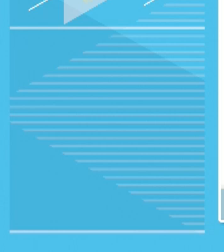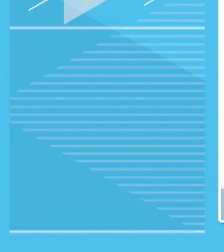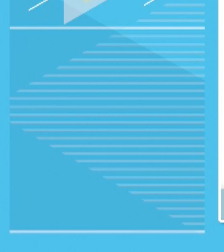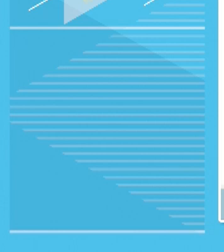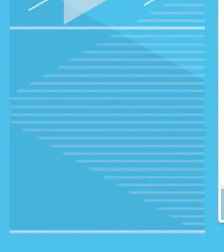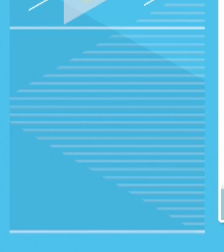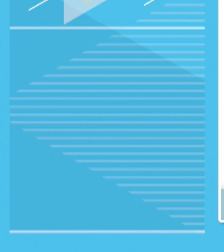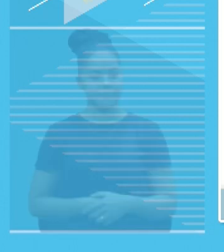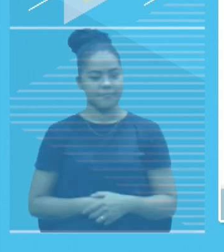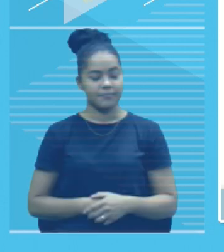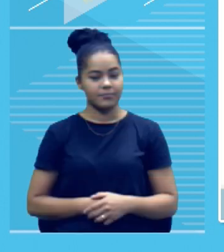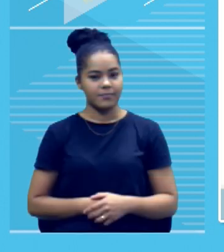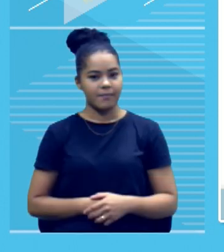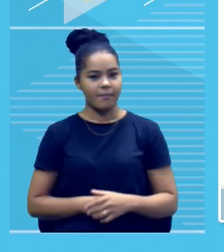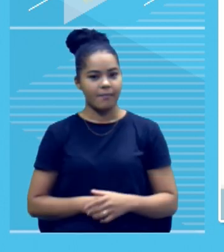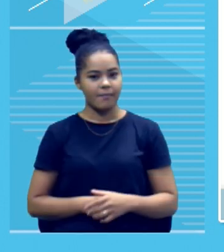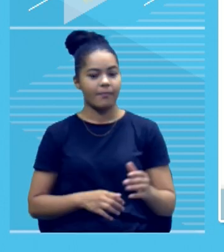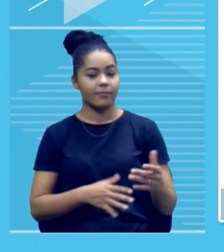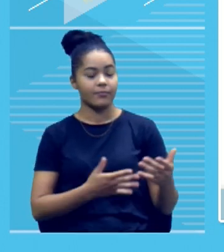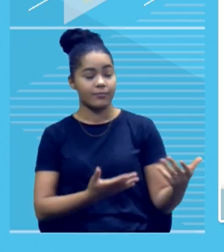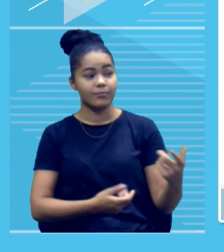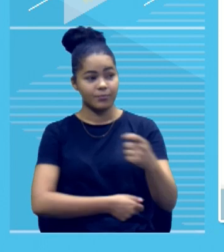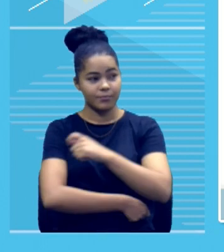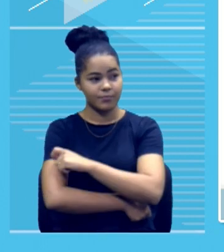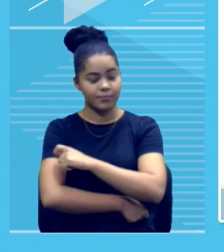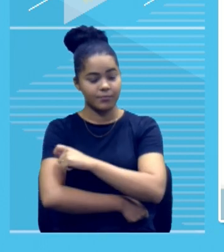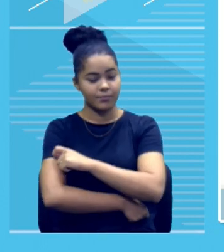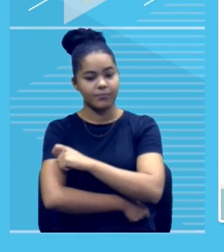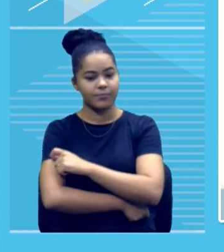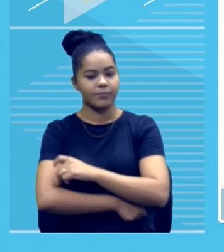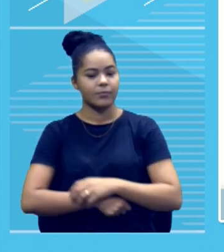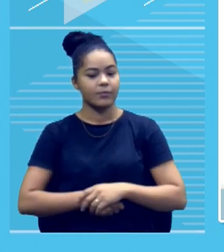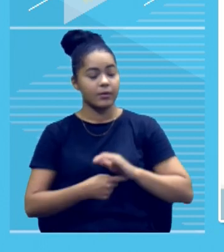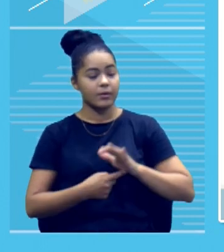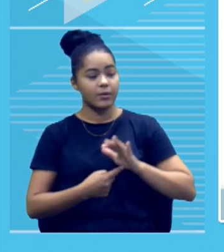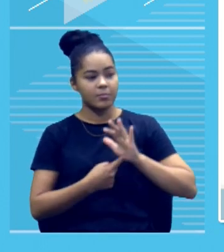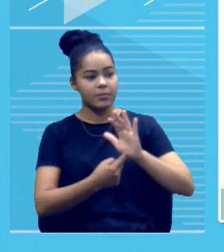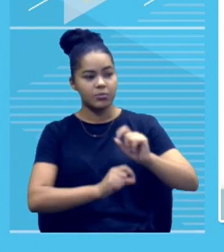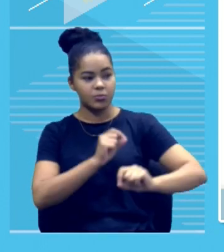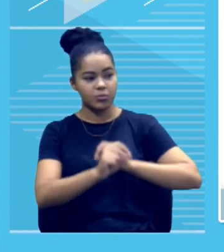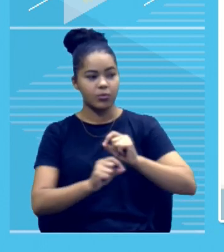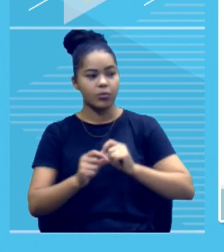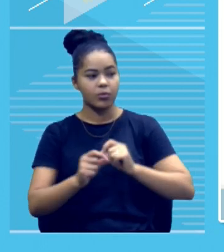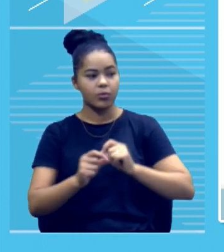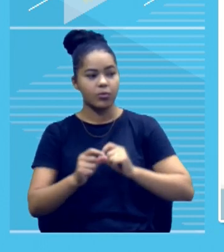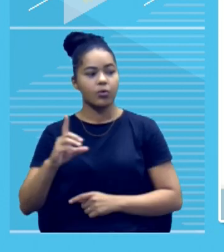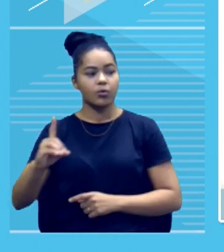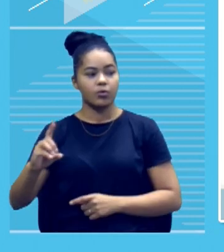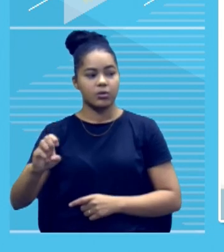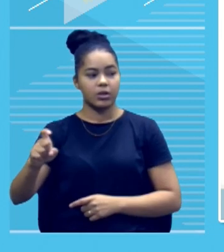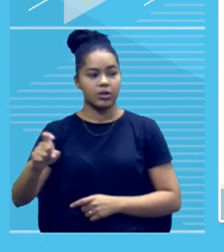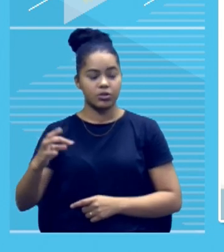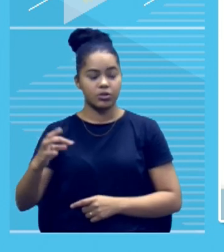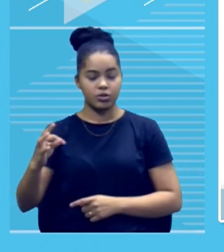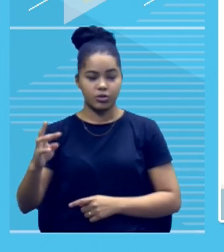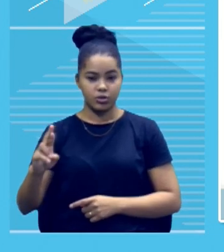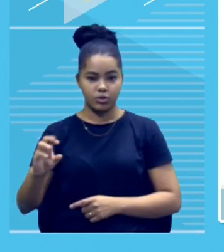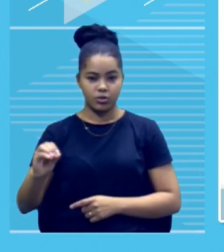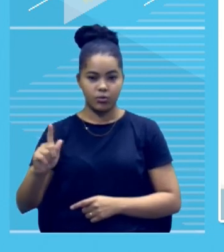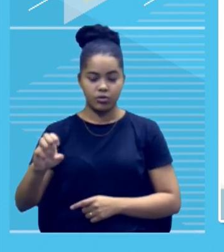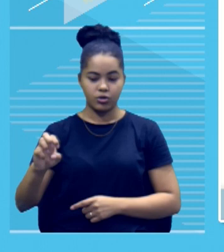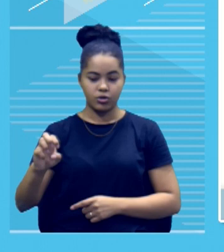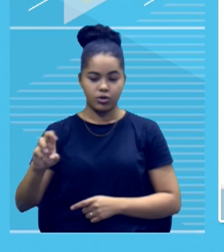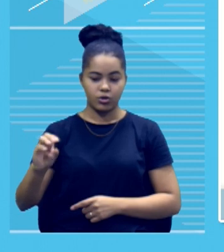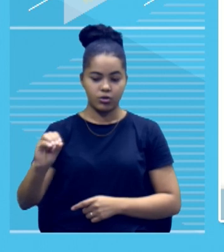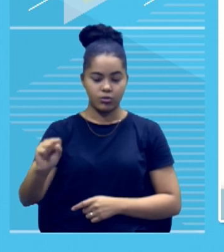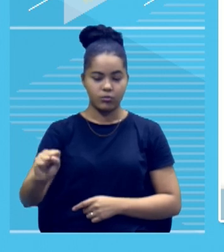Tom. Ok, meus amigos, então voltamos aí para mostrar para vocês os destrógeros e os levógeros. Pois bem, vamos prosseguir. Ó.